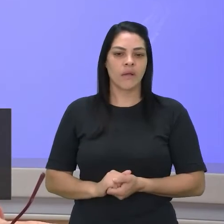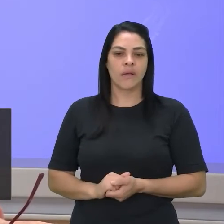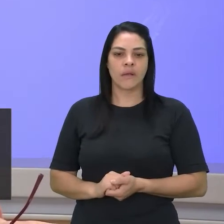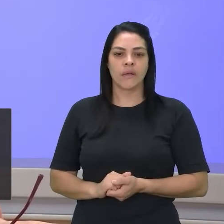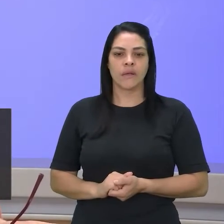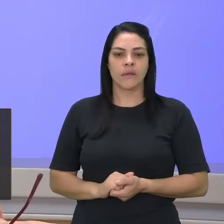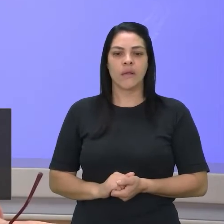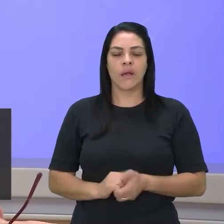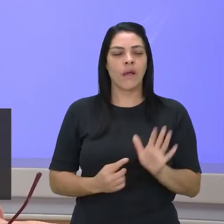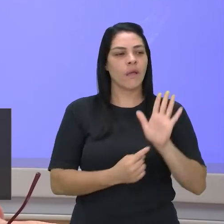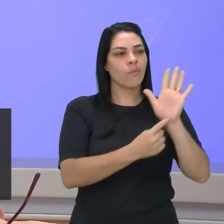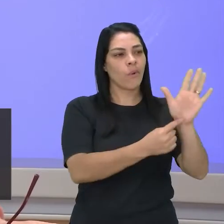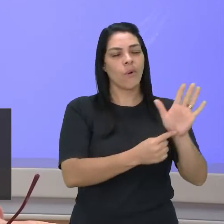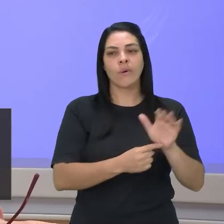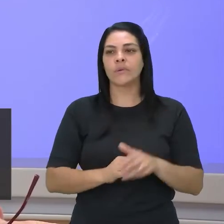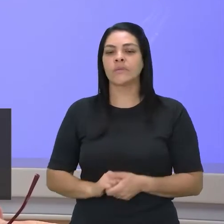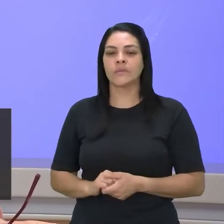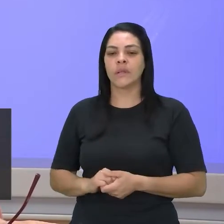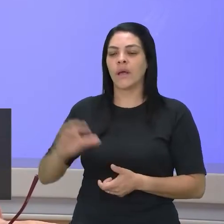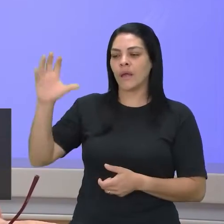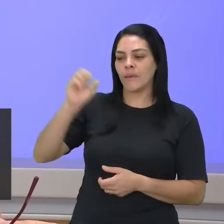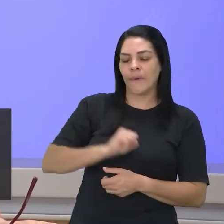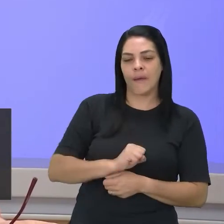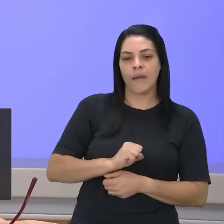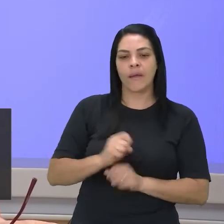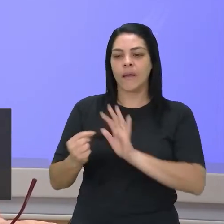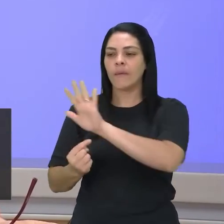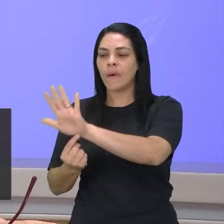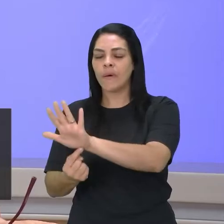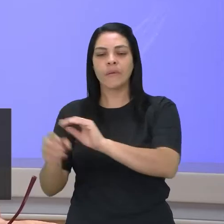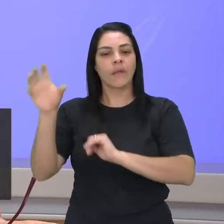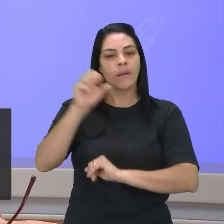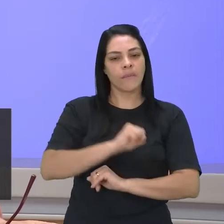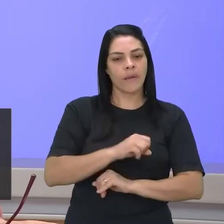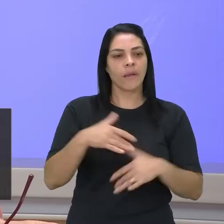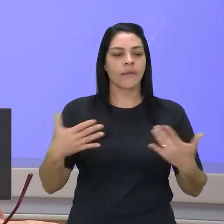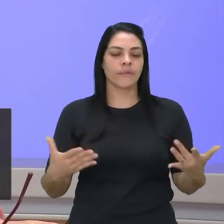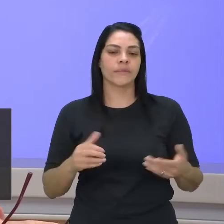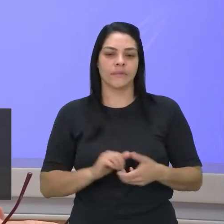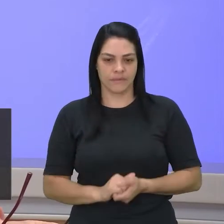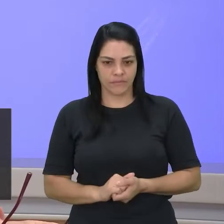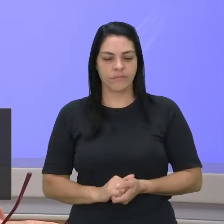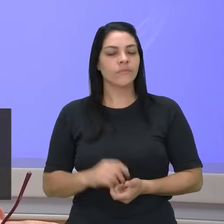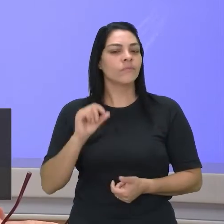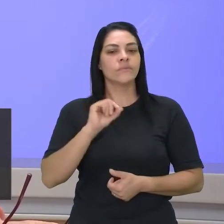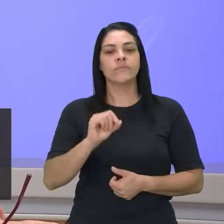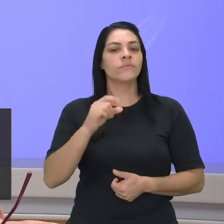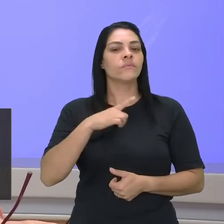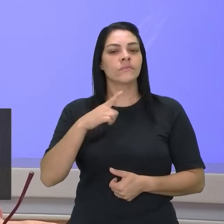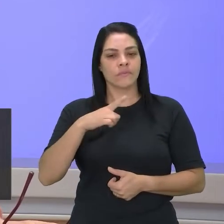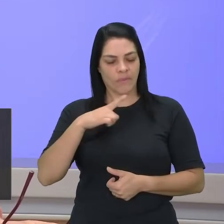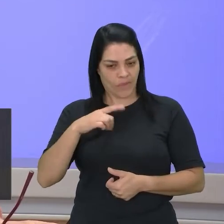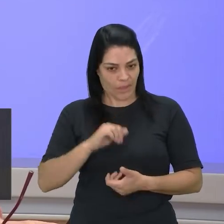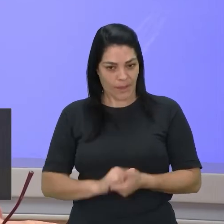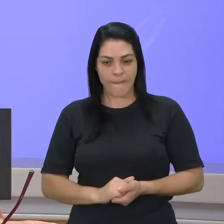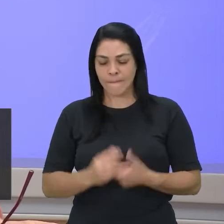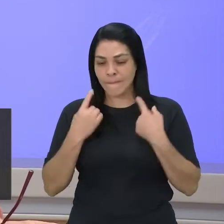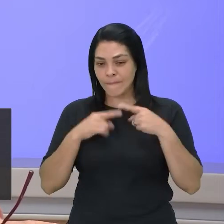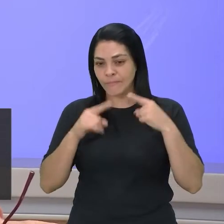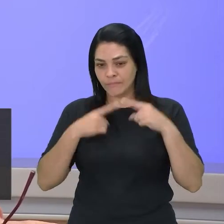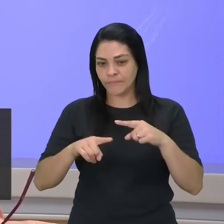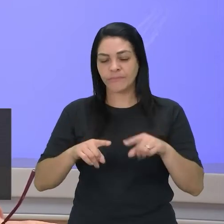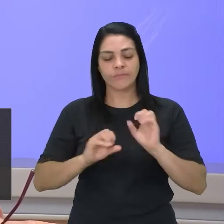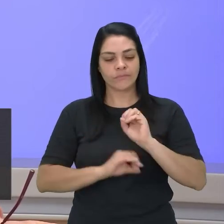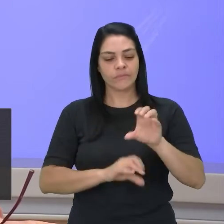apaga novamente. Então, o que se busca com a educação ambiental crítica e transformadora é que a educação ambiental